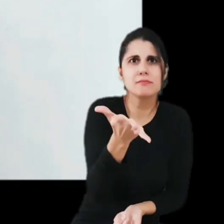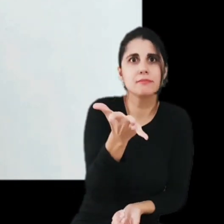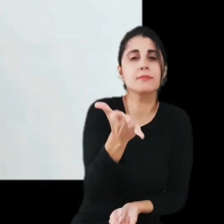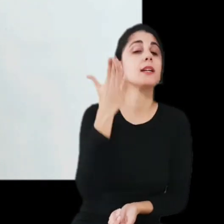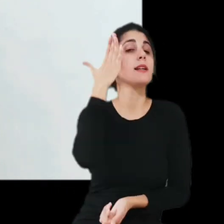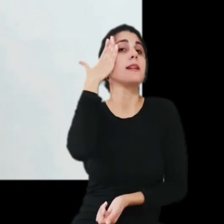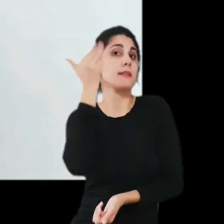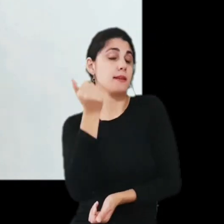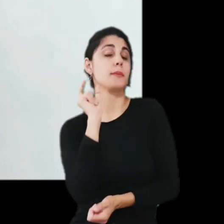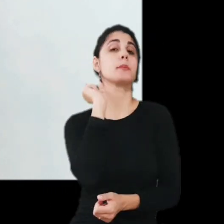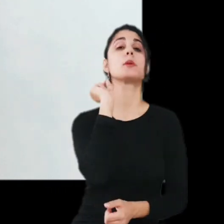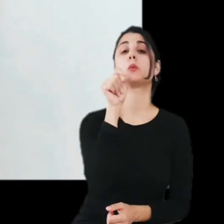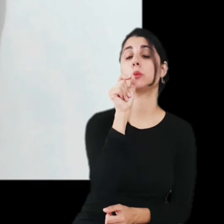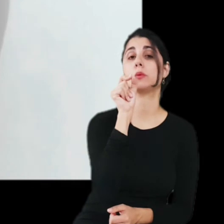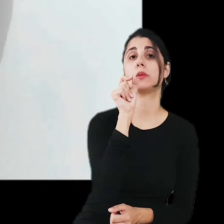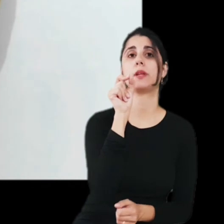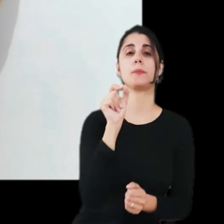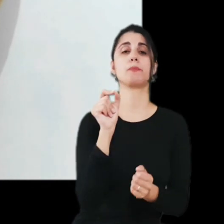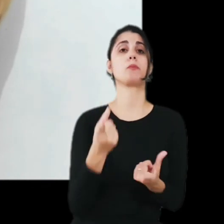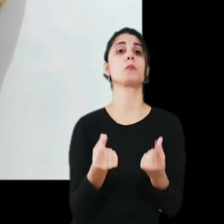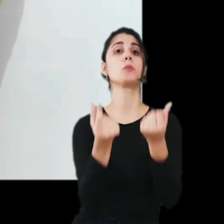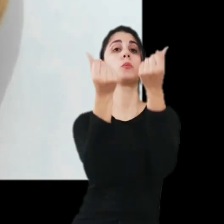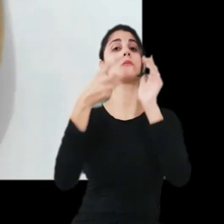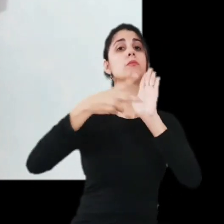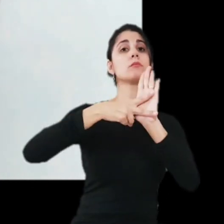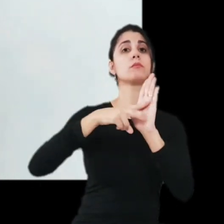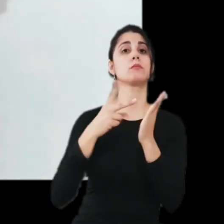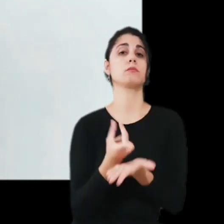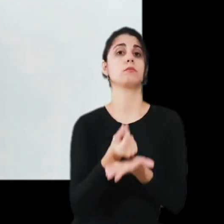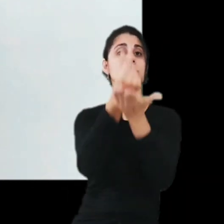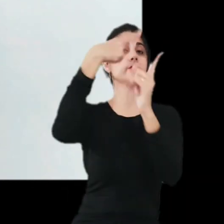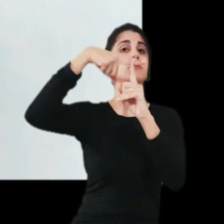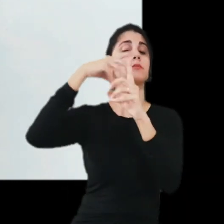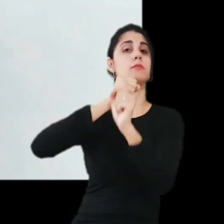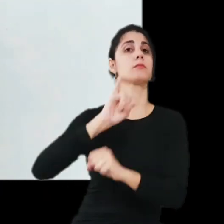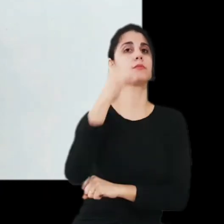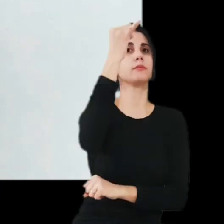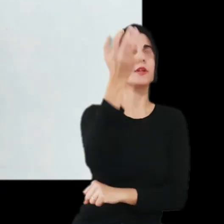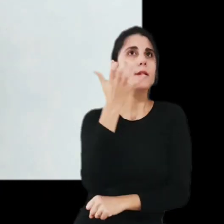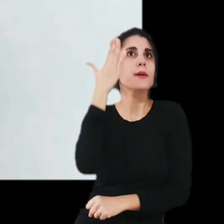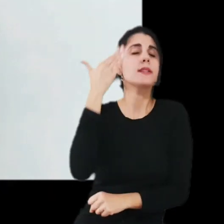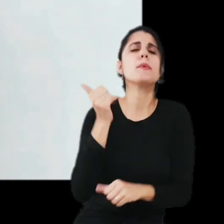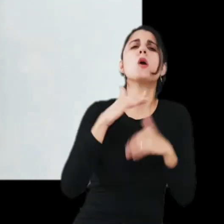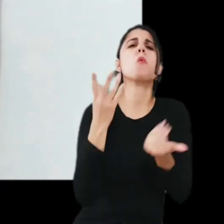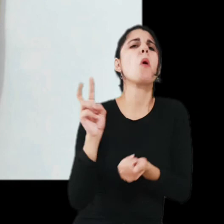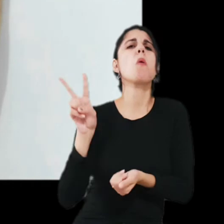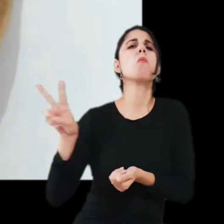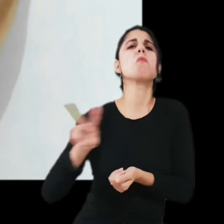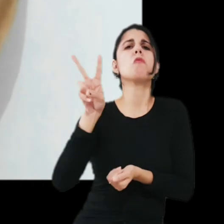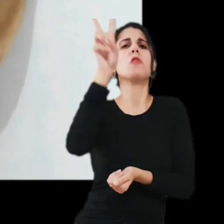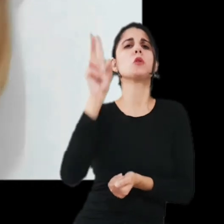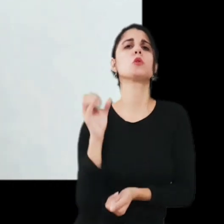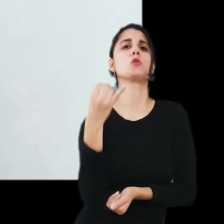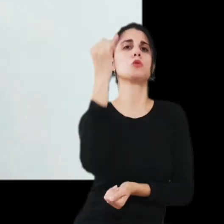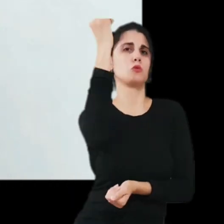sabemos que montante é capital mais juros. Se eu quero o valor dos juros, é só subtrair